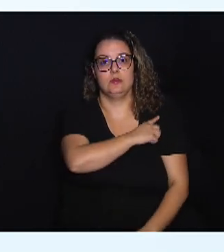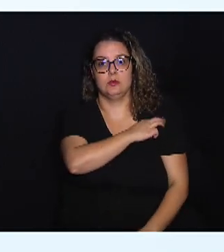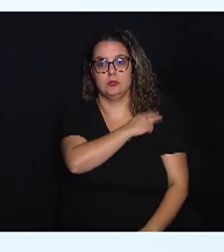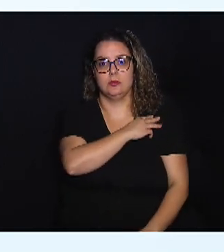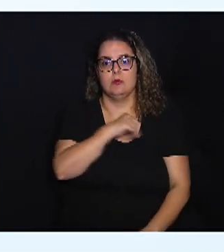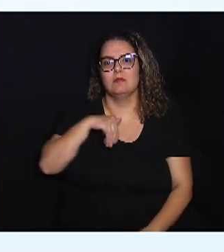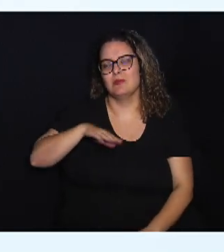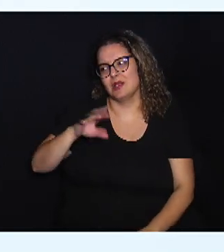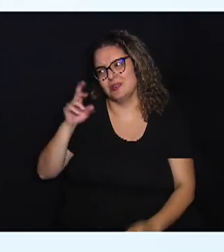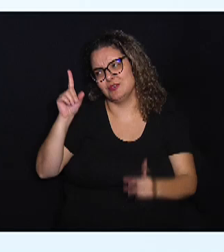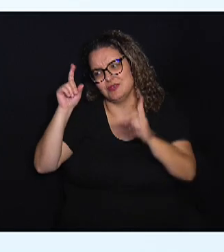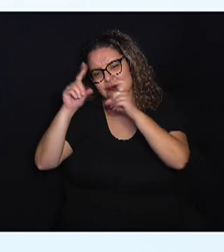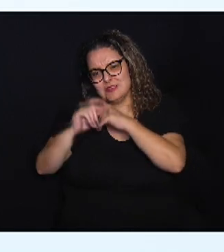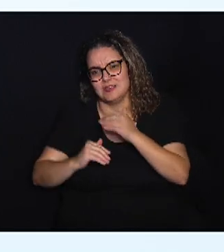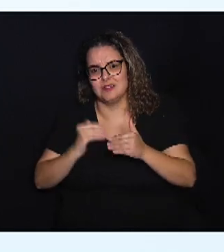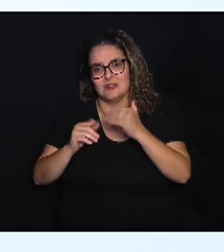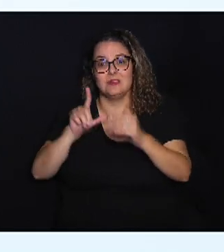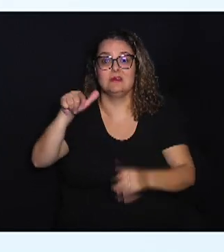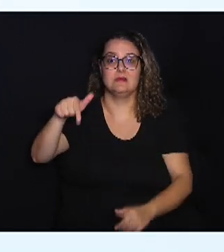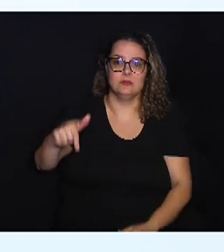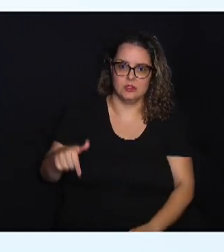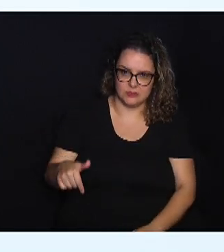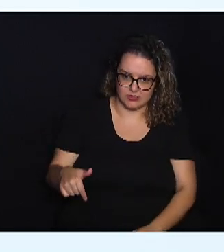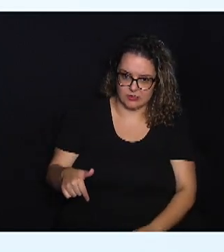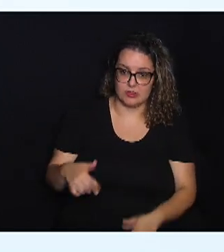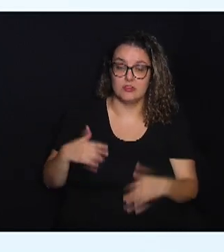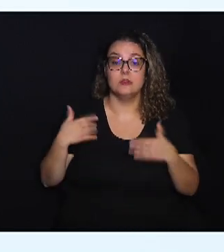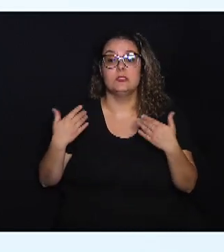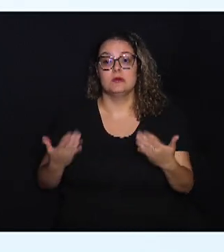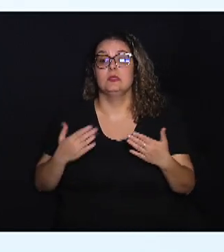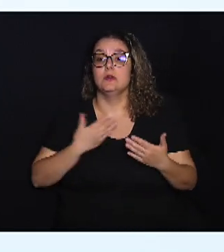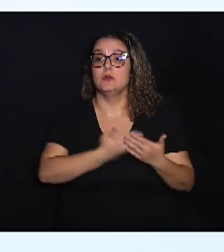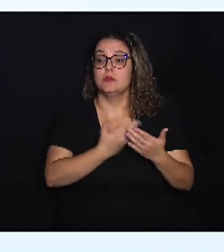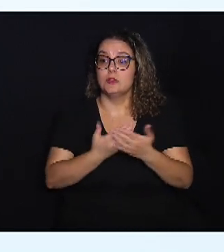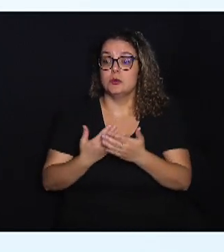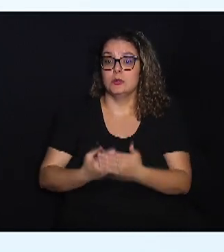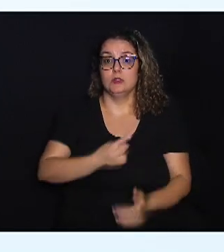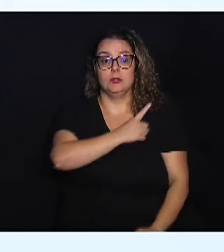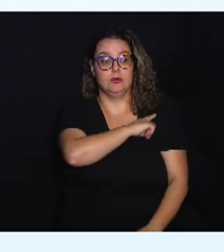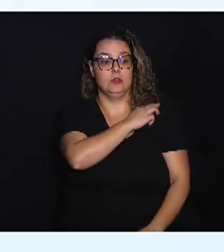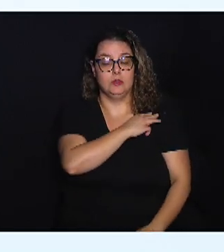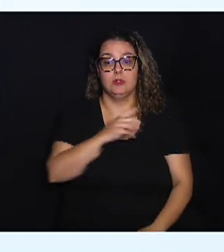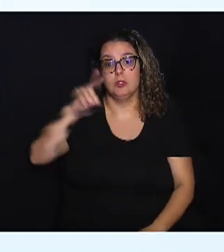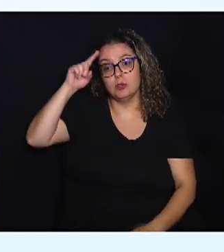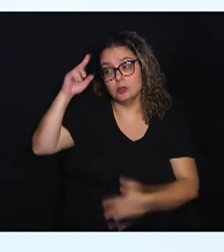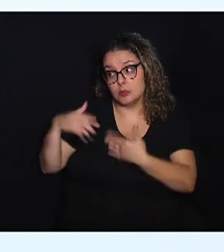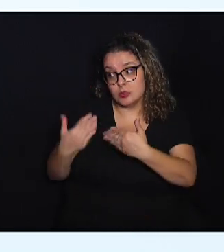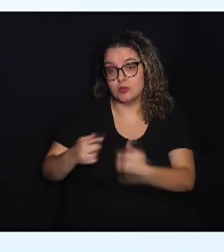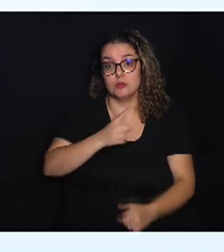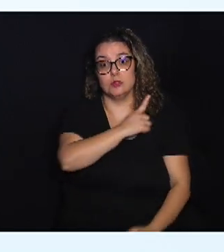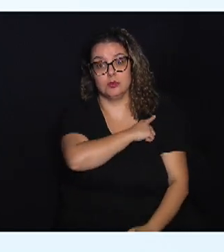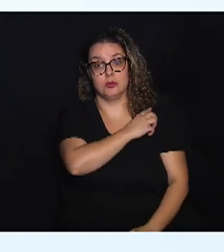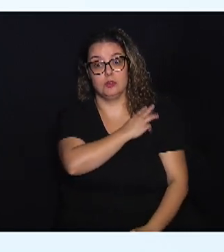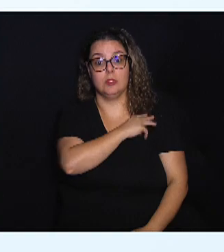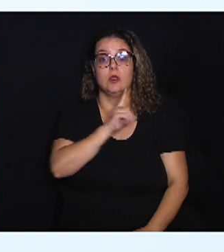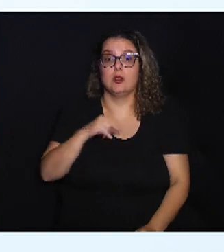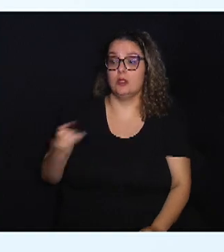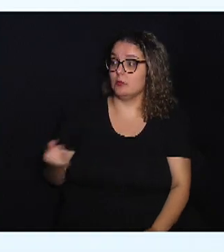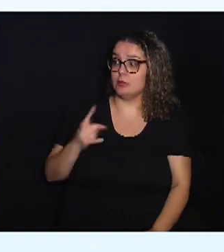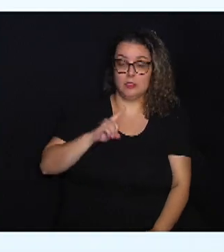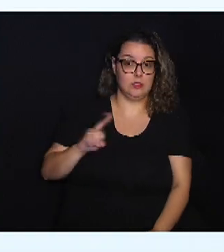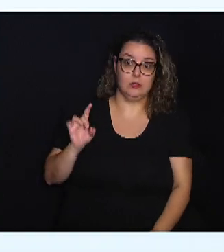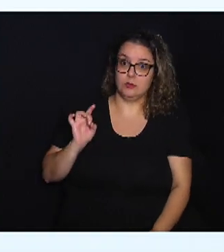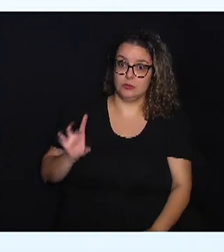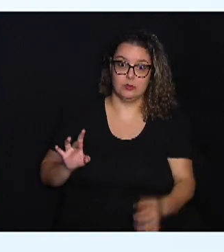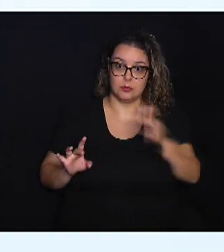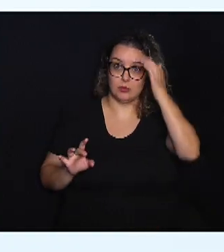mais difícil desenvolver isso depois. Então, o estudo no ensino médio, a rotina de estudo no ensino médio é importante não só para